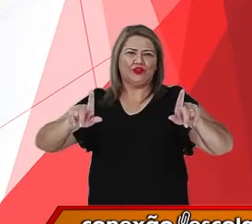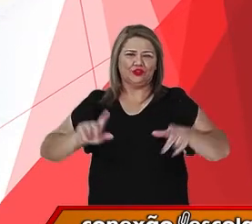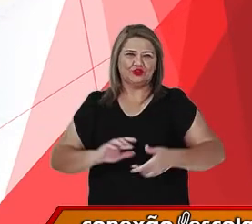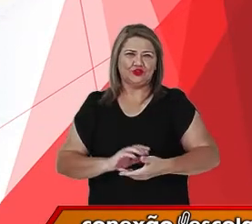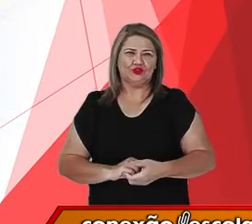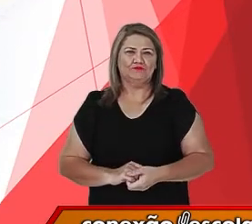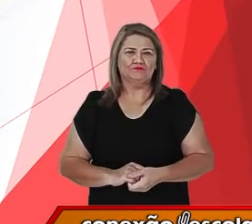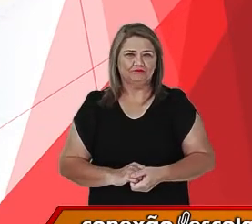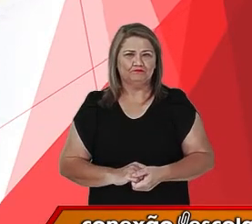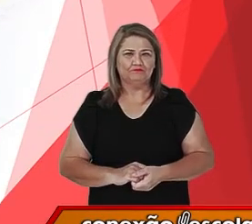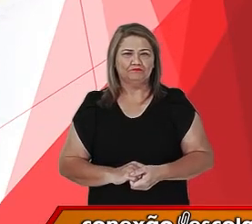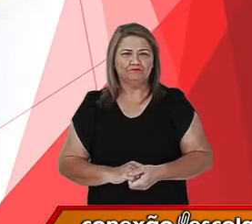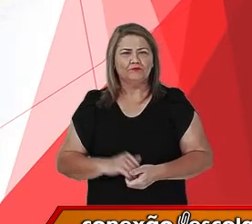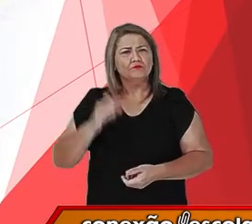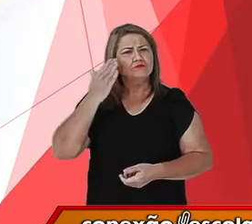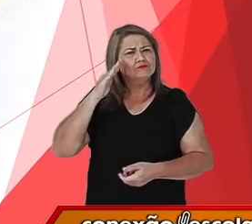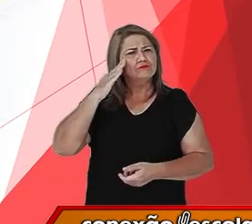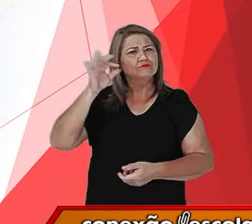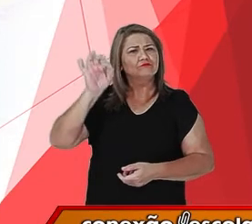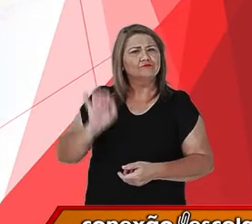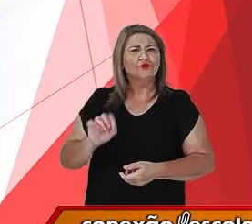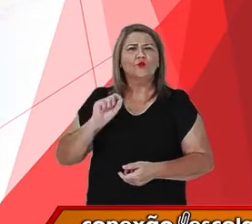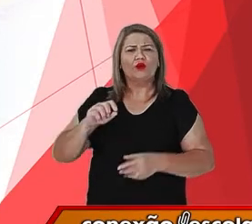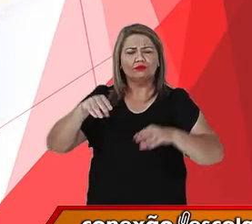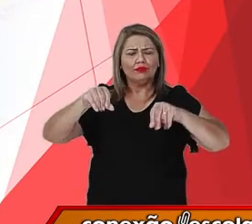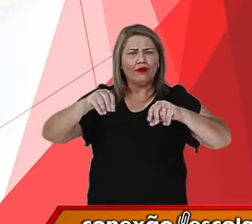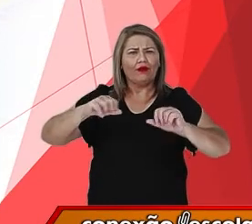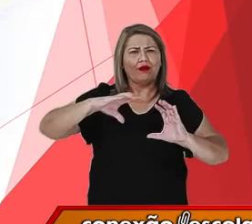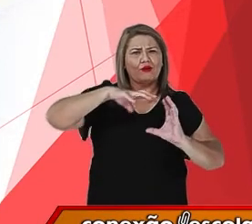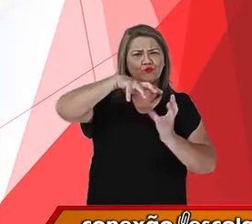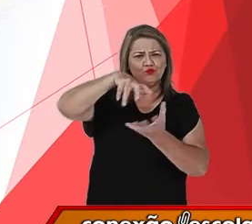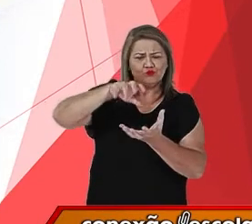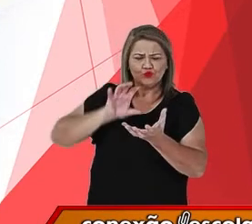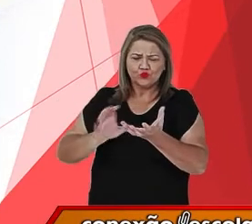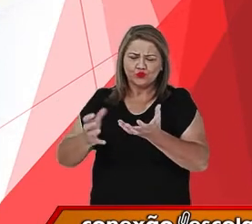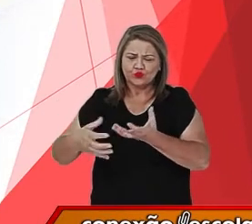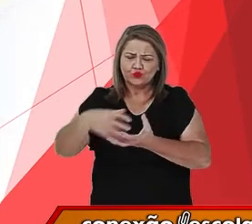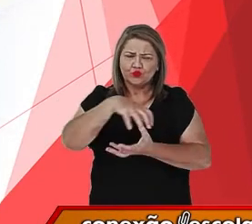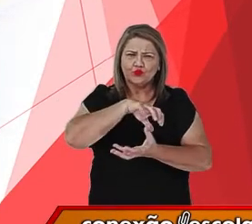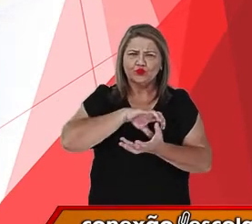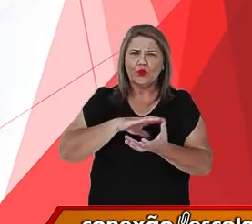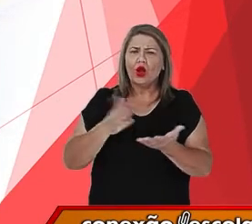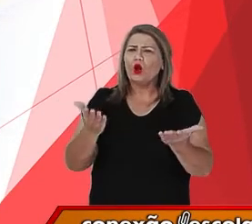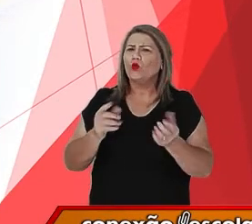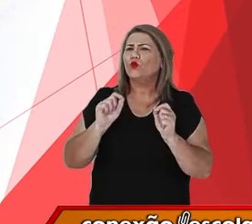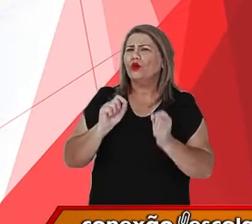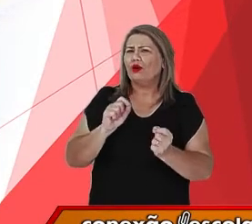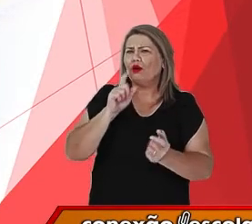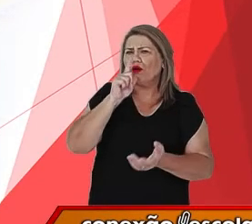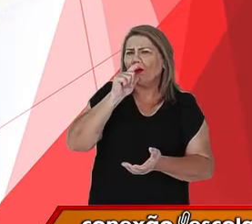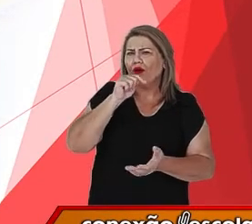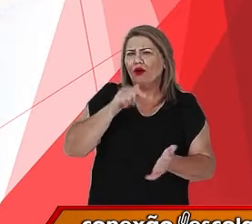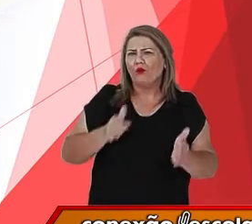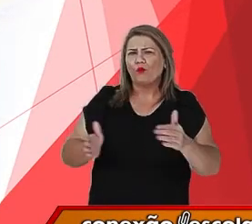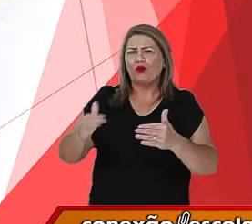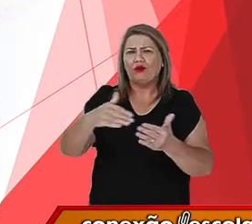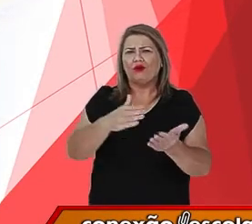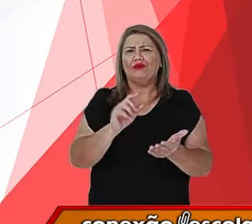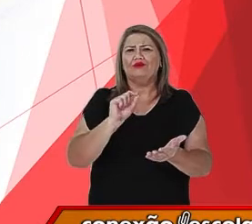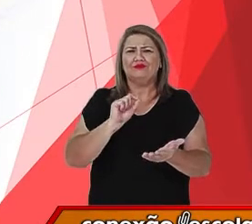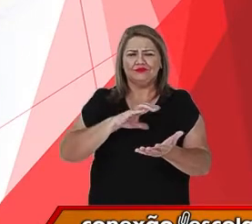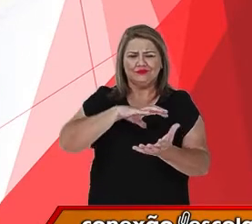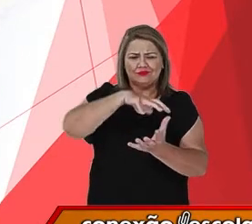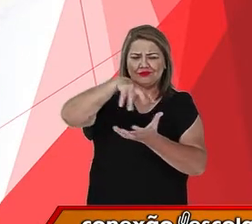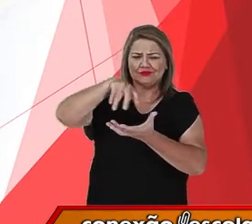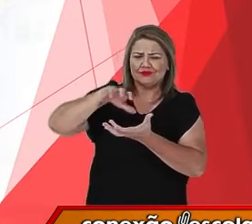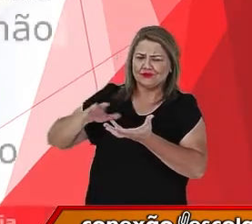Bom, compreendemos o que são os continentes, nos resta então entender o que são os oceanos para a gente poder fechar a nossa